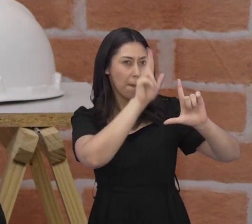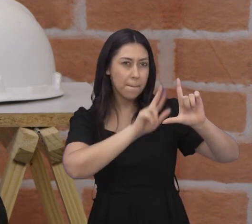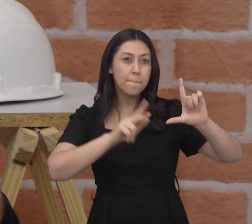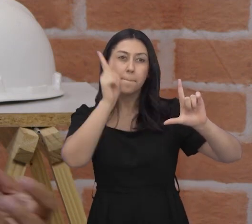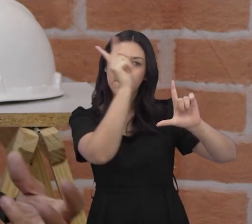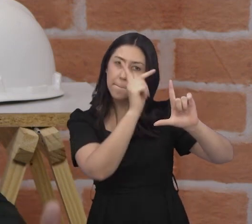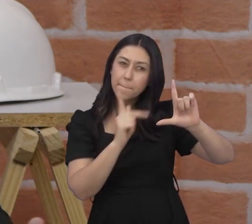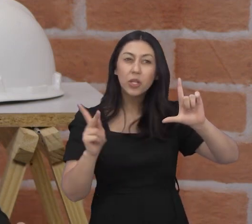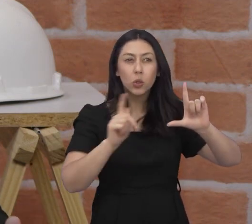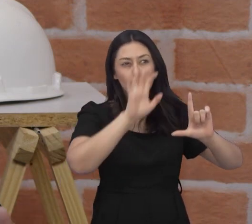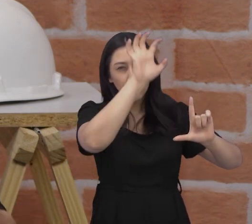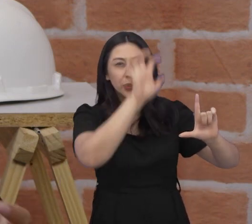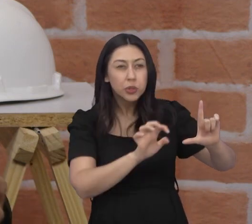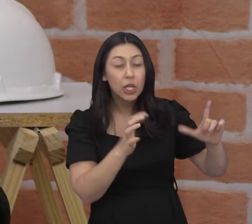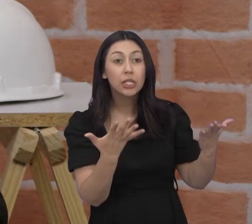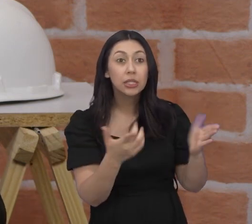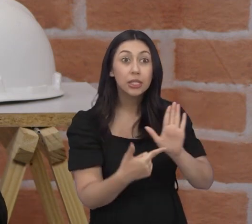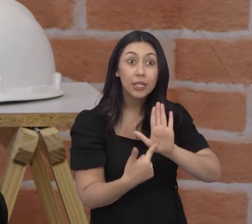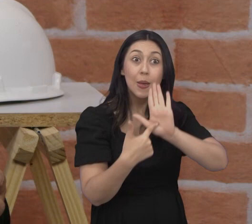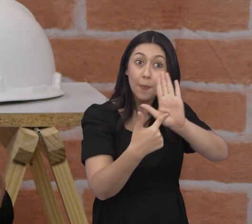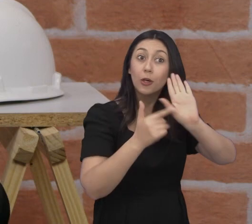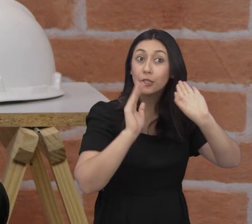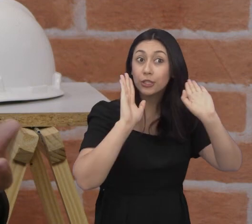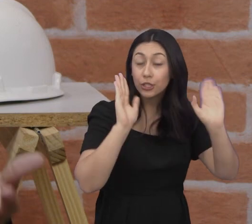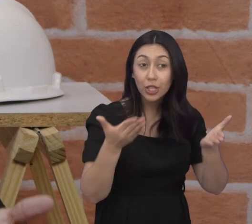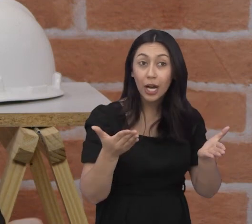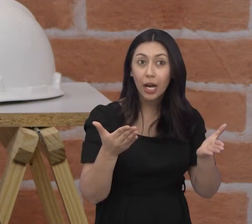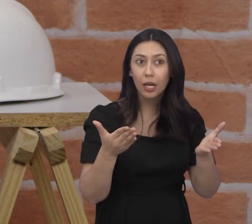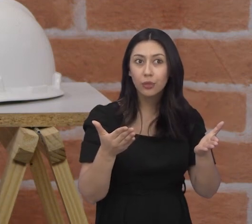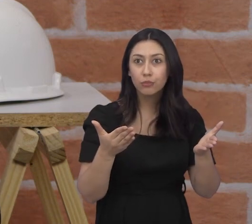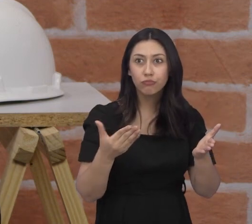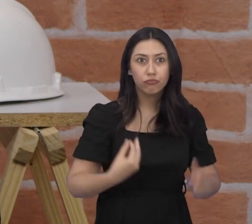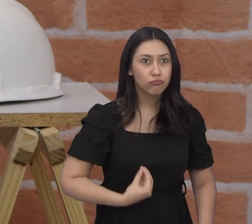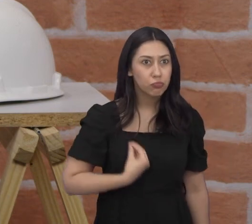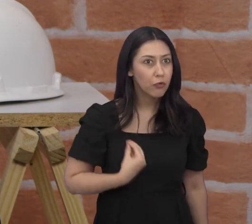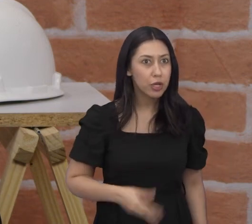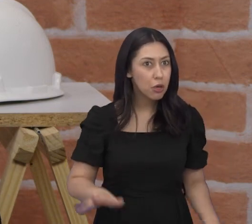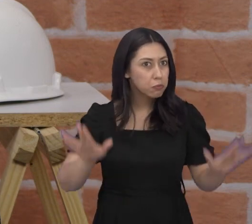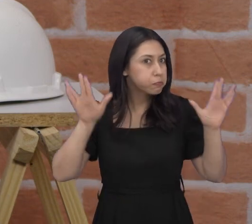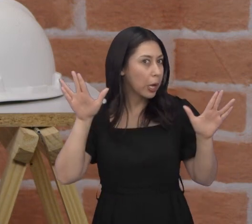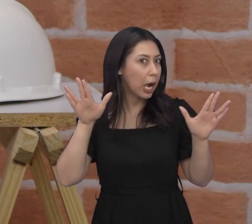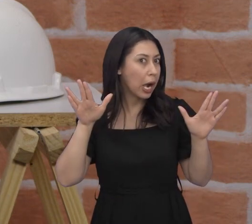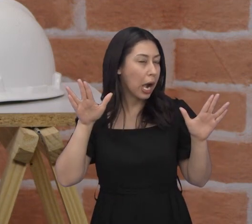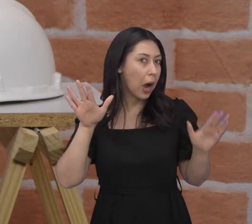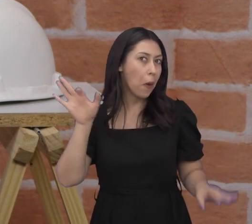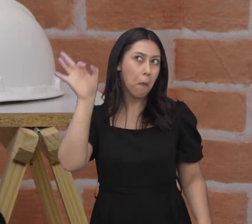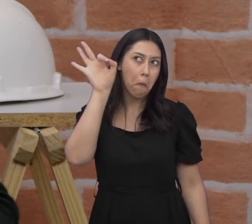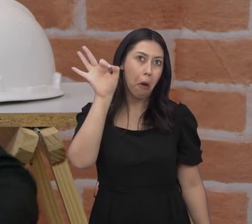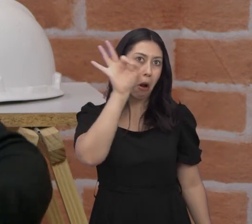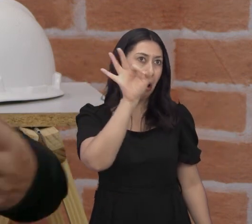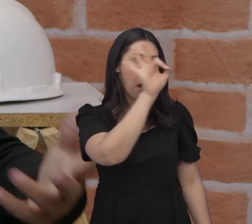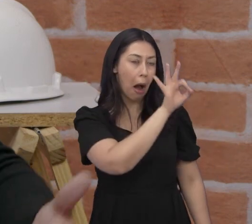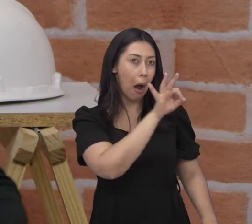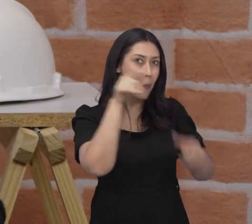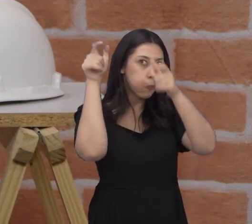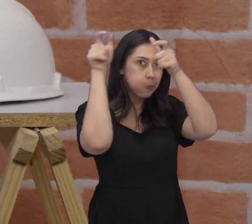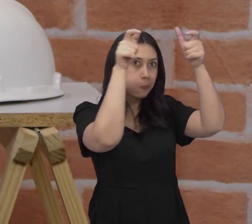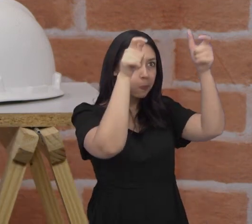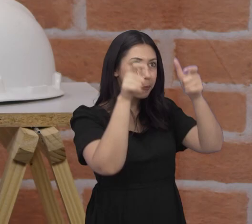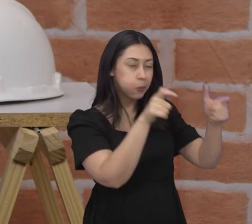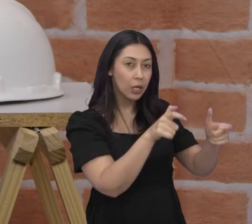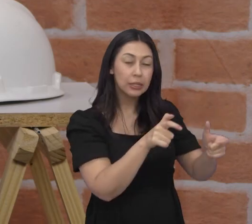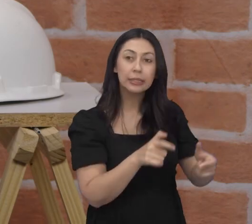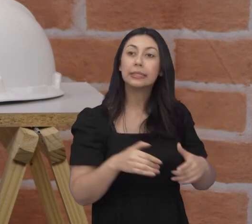e onde retratam pinturas de seres humanoides, naves, tecnologias já nos primórdios